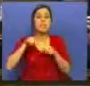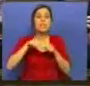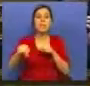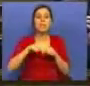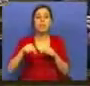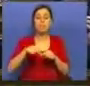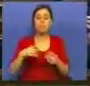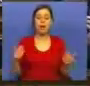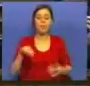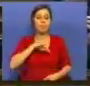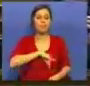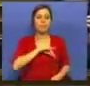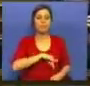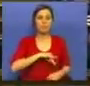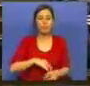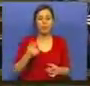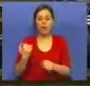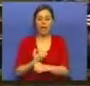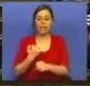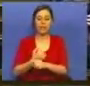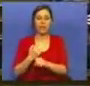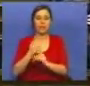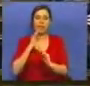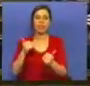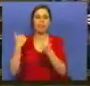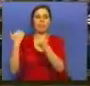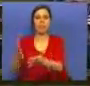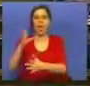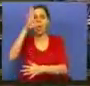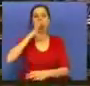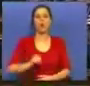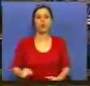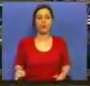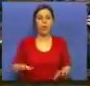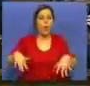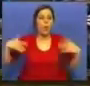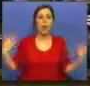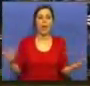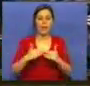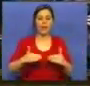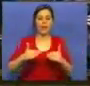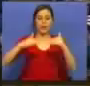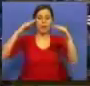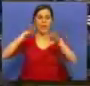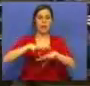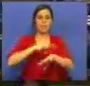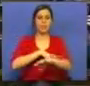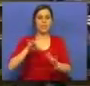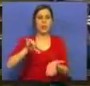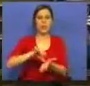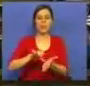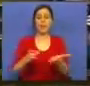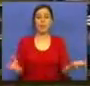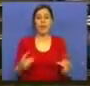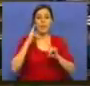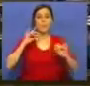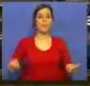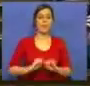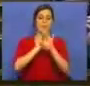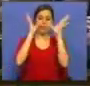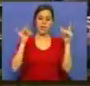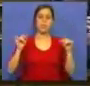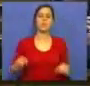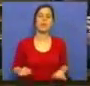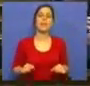semana, de remuneração por atividades prestadas ao Estado, a qualquer dos níveis da administração central. É a transparência